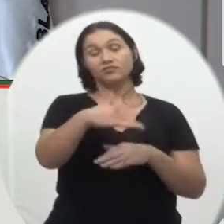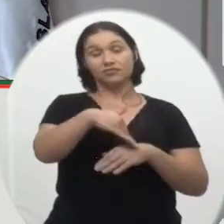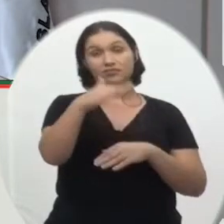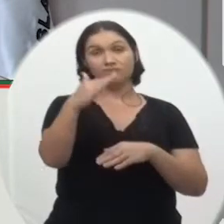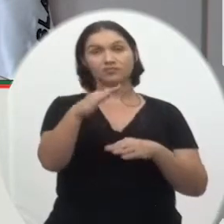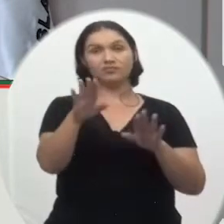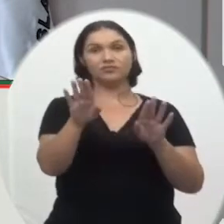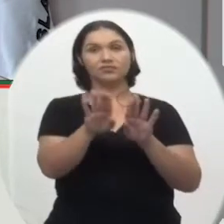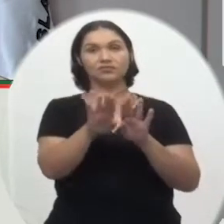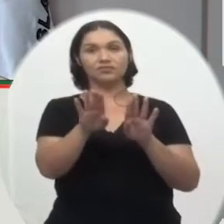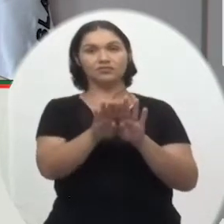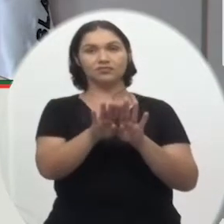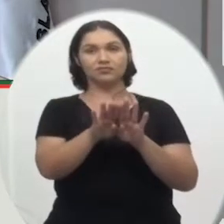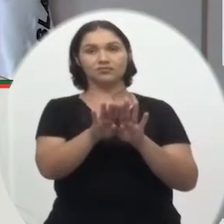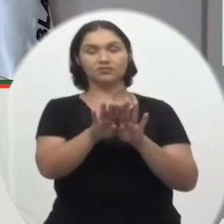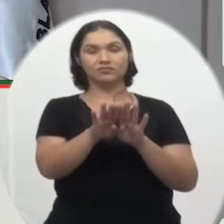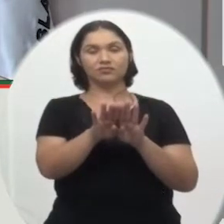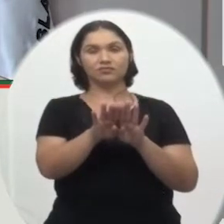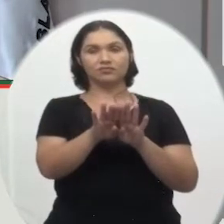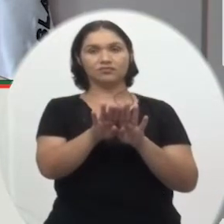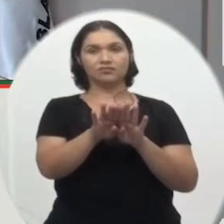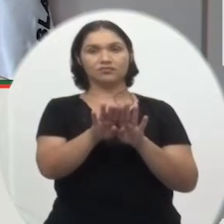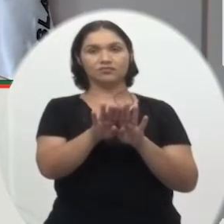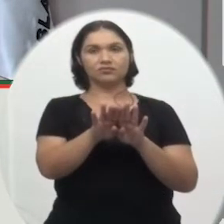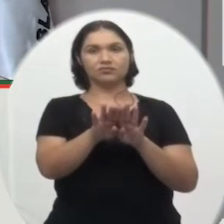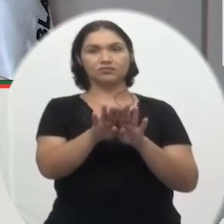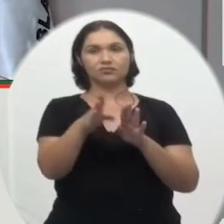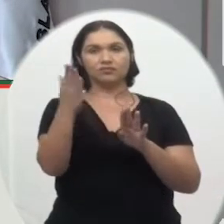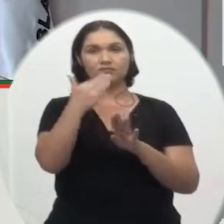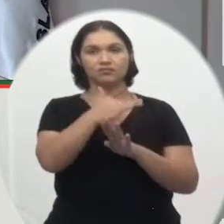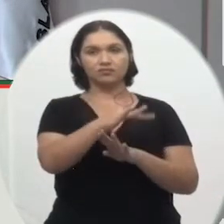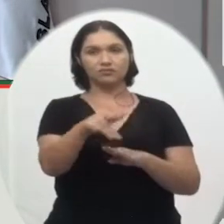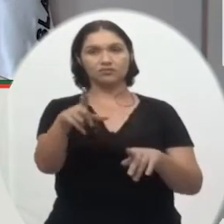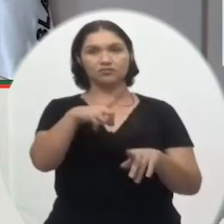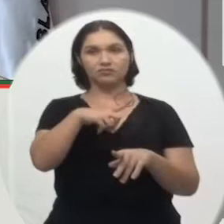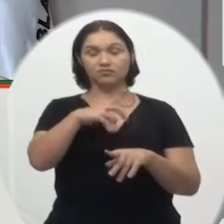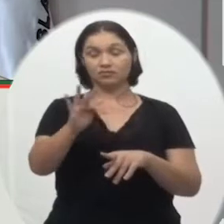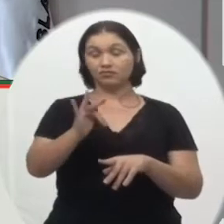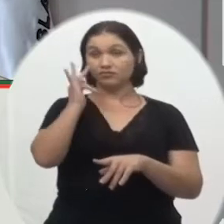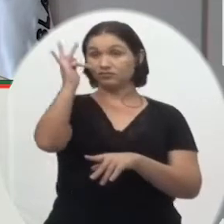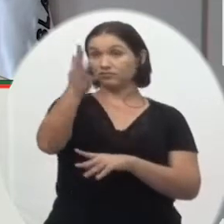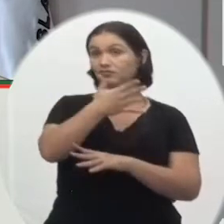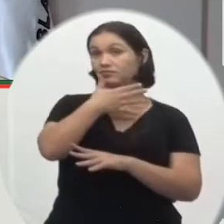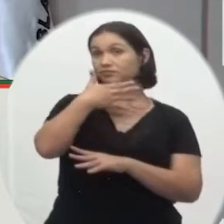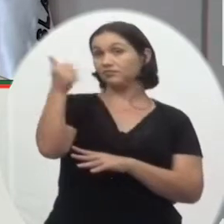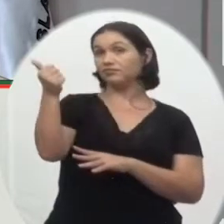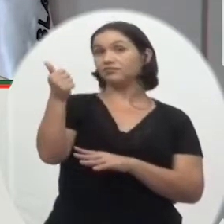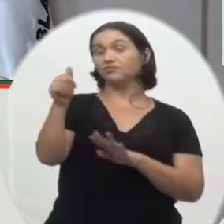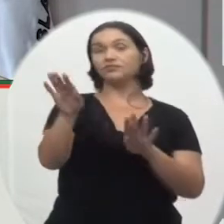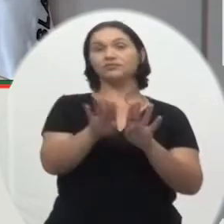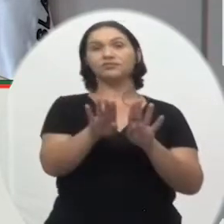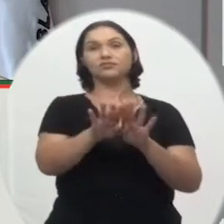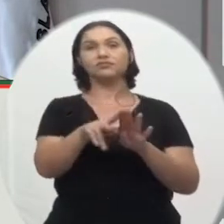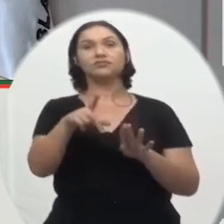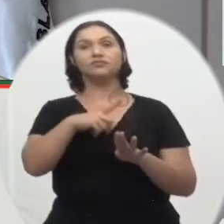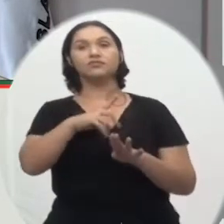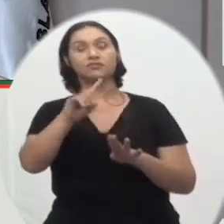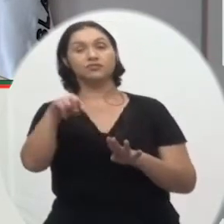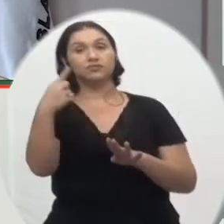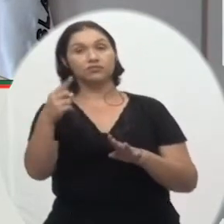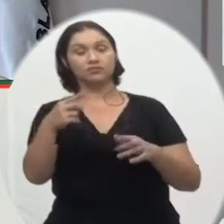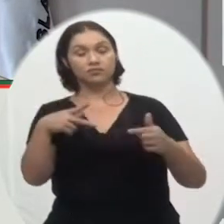mais possibilidade de essas crianças terem um futuro melhor. E também aconteceram outras